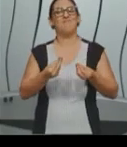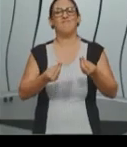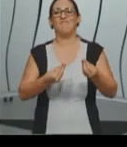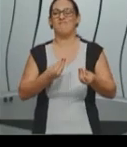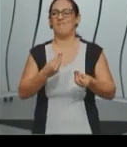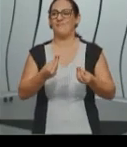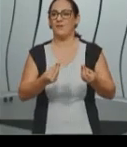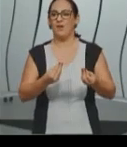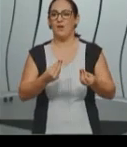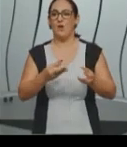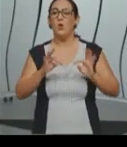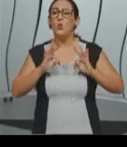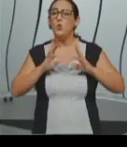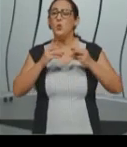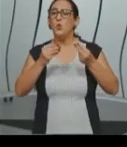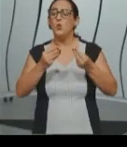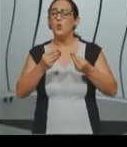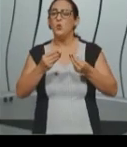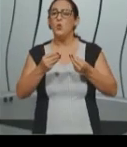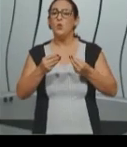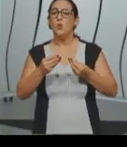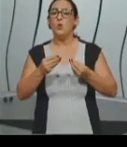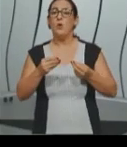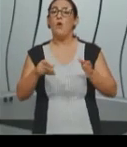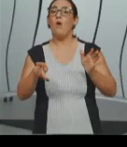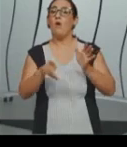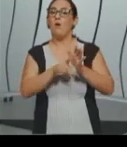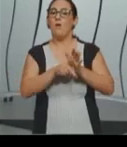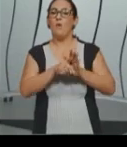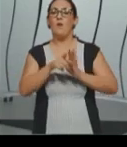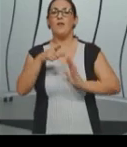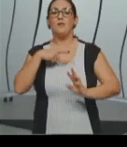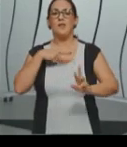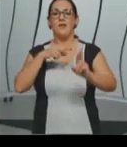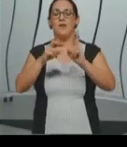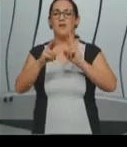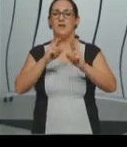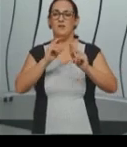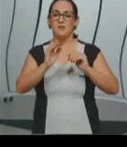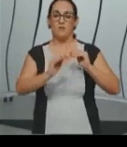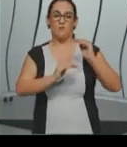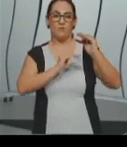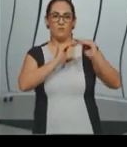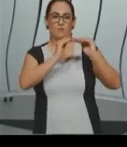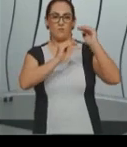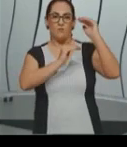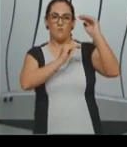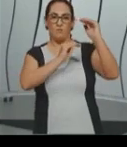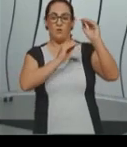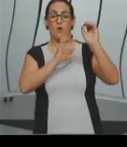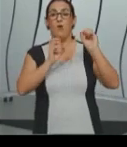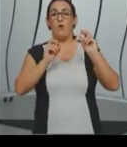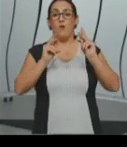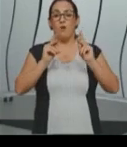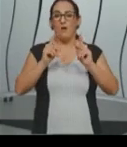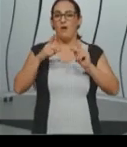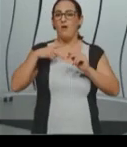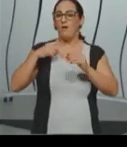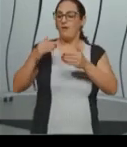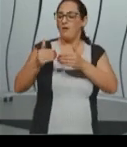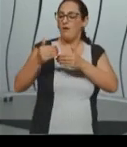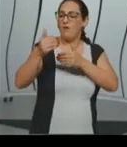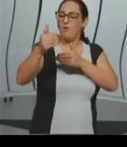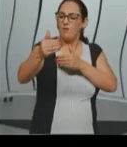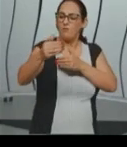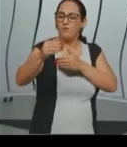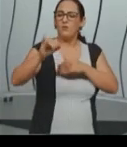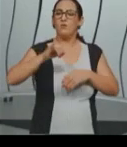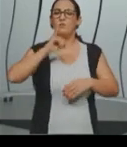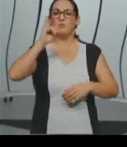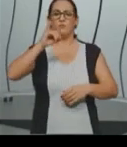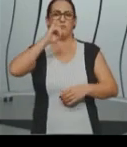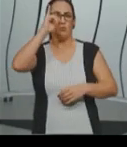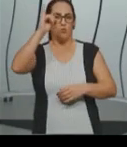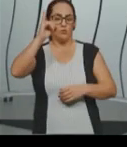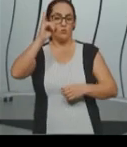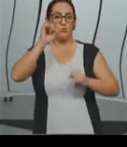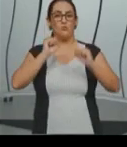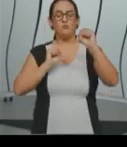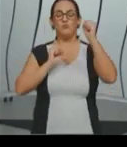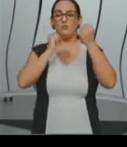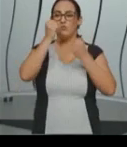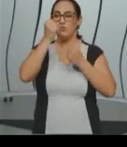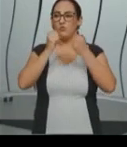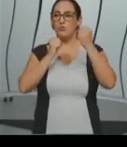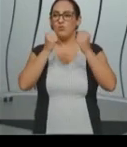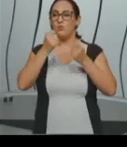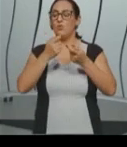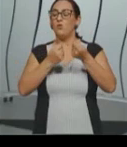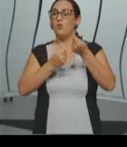gente, estão relacionadas a esse desenvolvimento. Então a gente tem um avanço como muito importante, tem esse crescimento, a indústria, e isso é muito importante para a economia